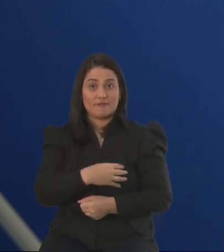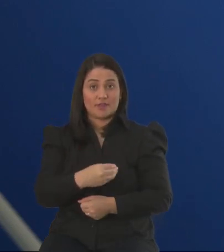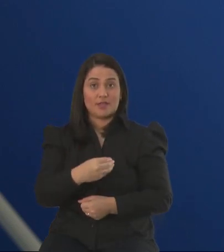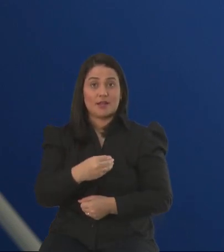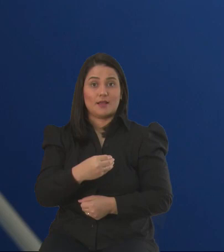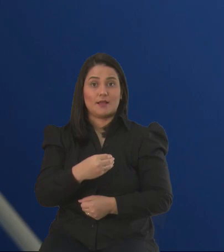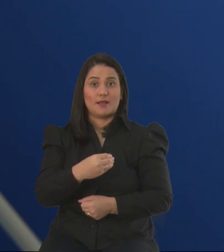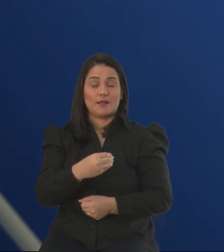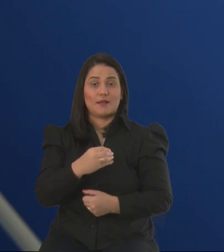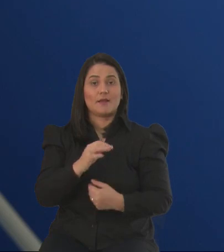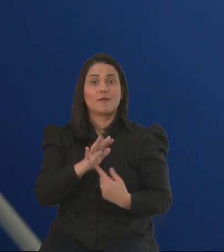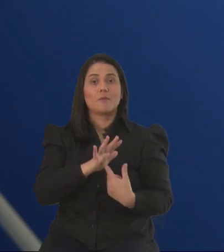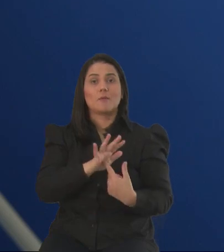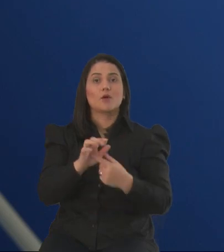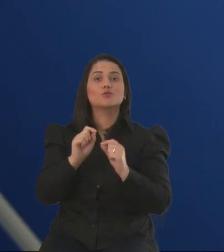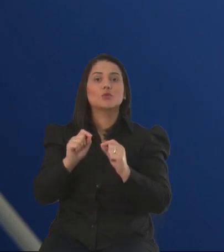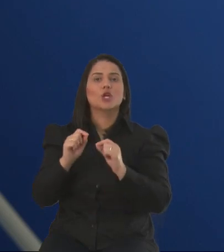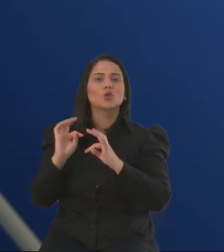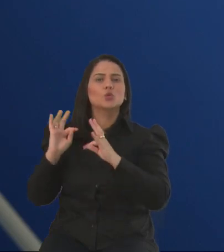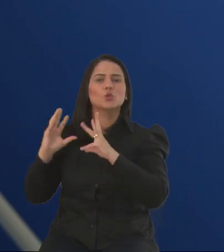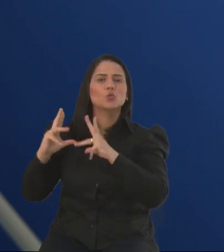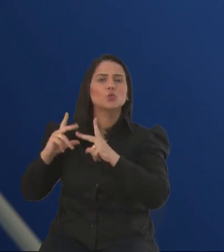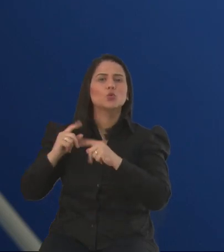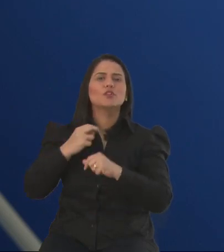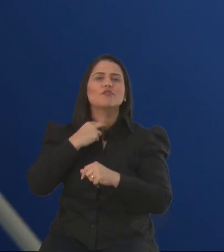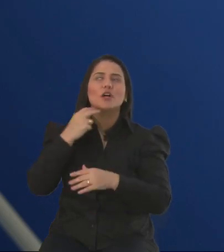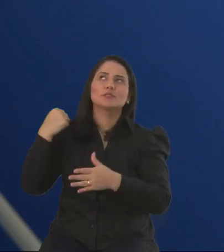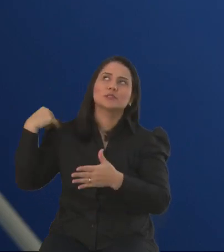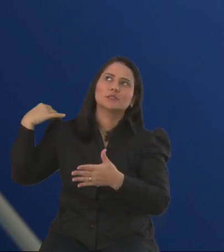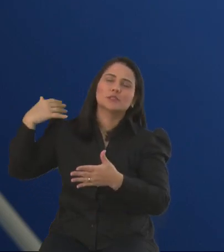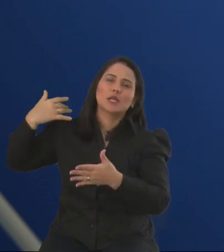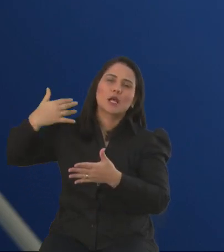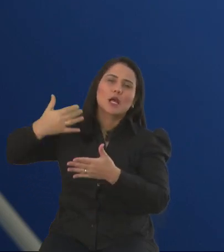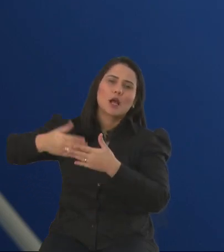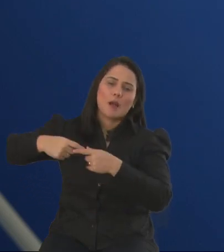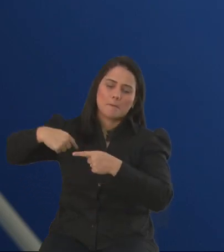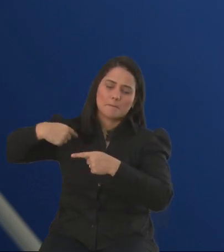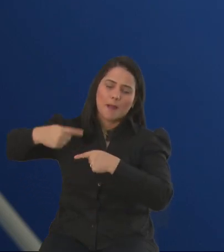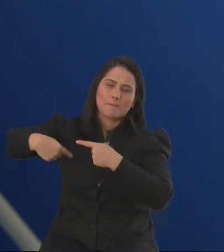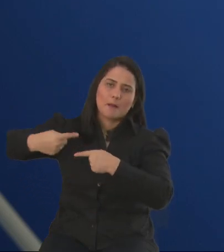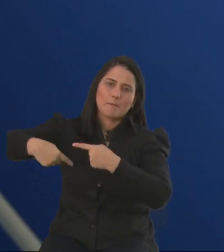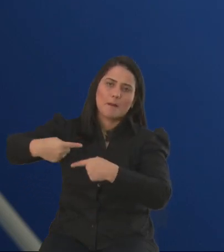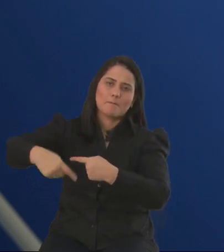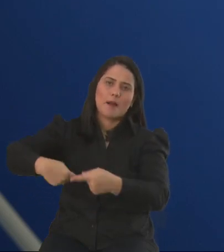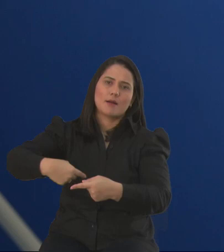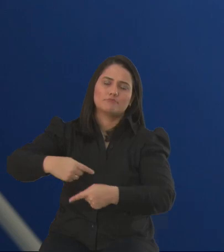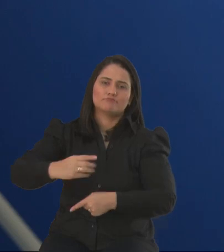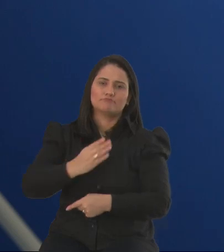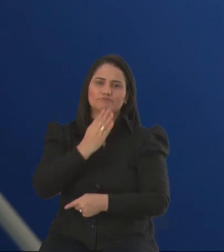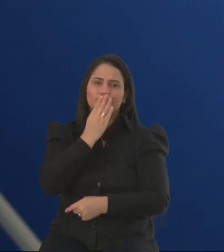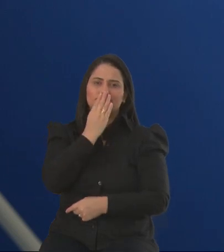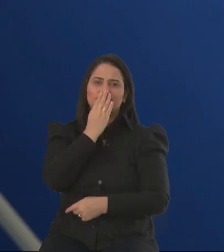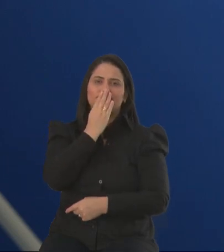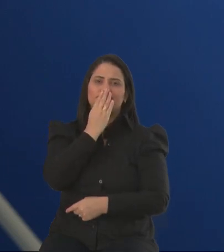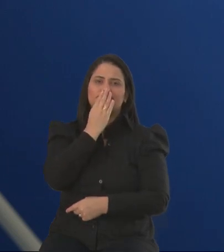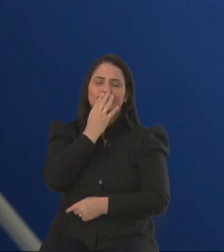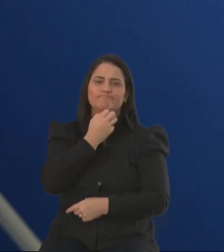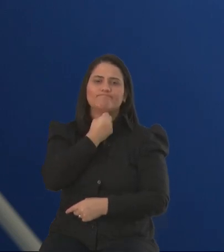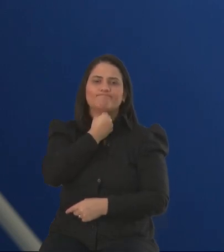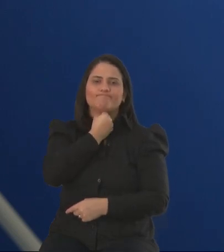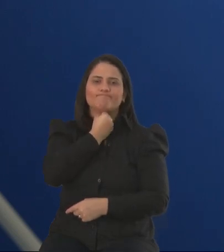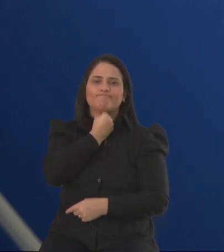recolhe todas as nossas vozes. Recolhe em si as vozes mudas, caladas, engasgadas